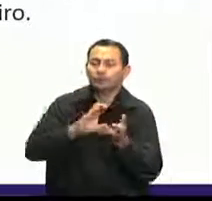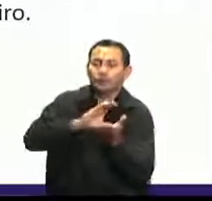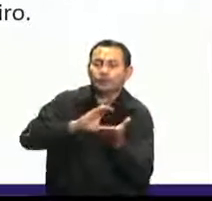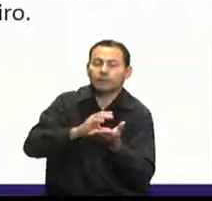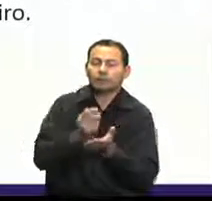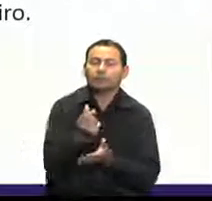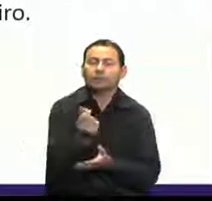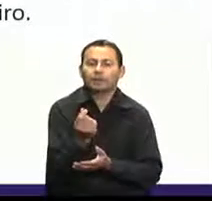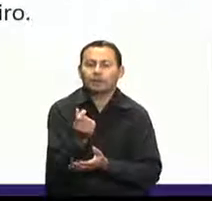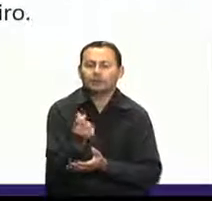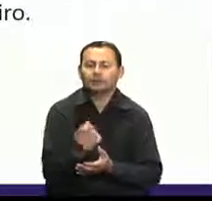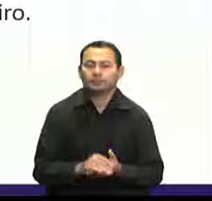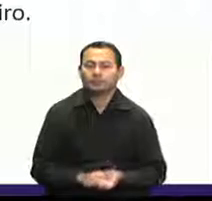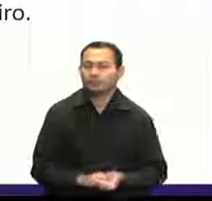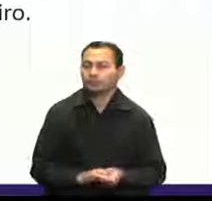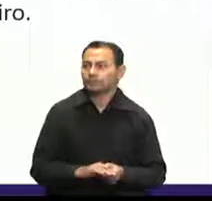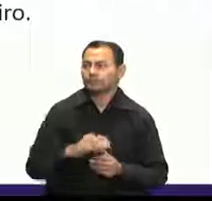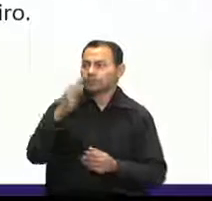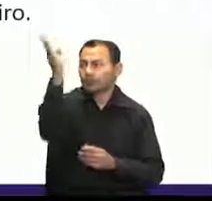monetário nacional